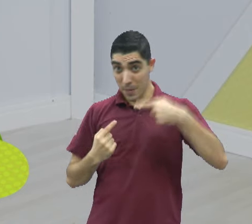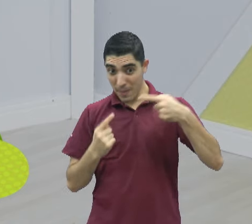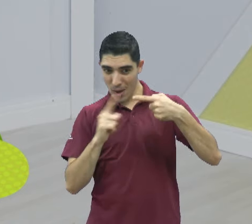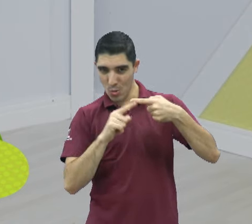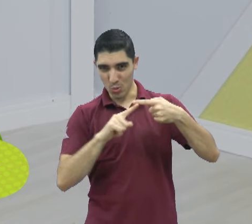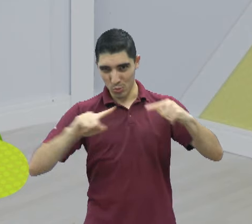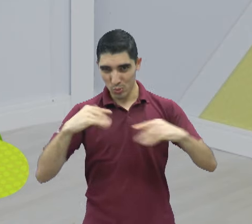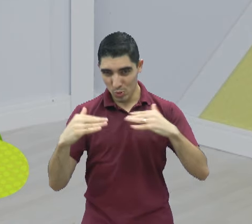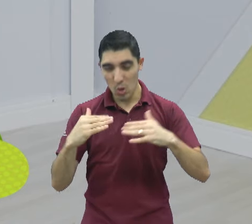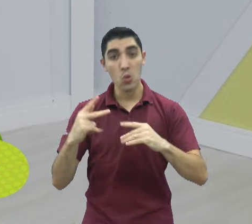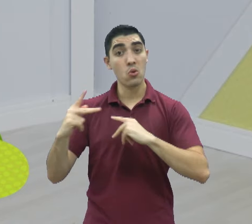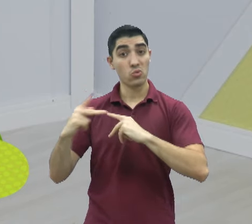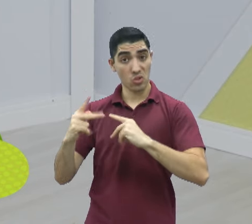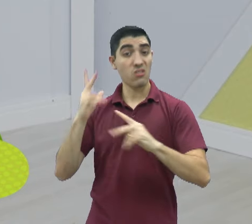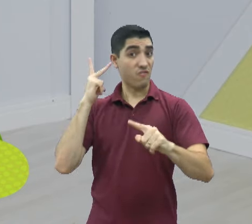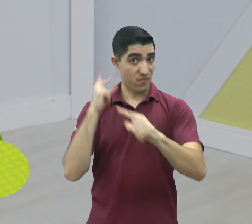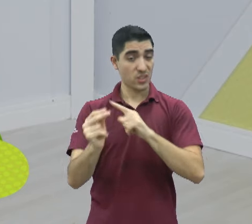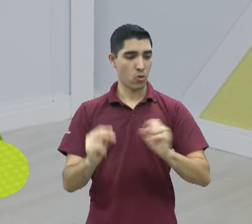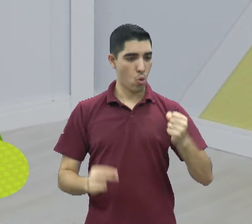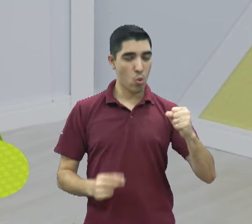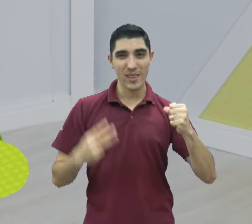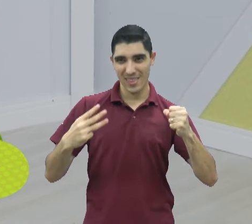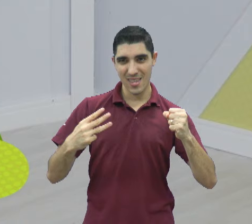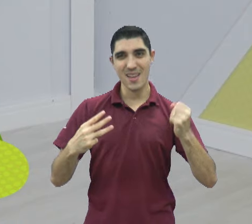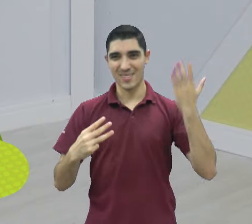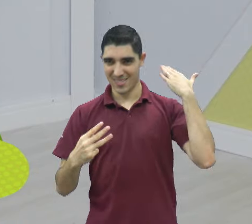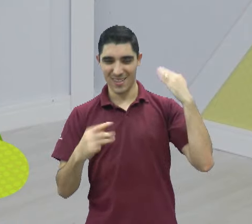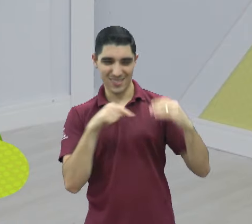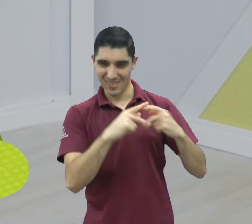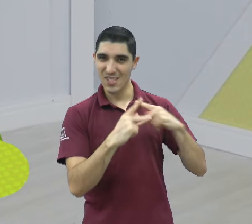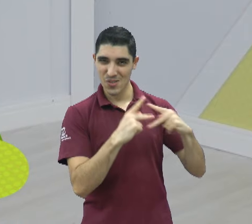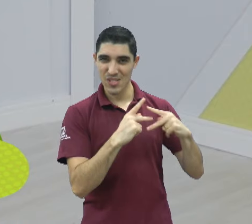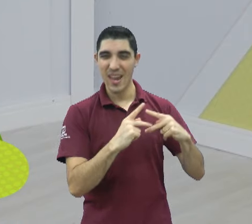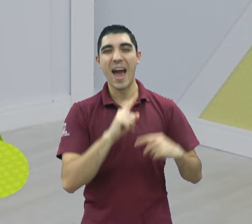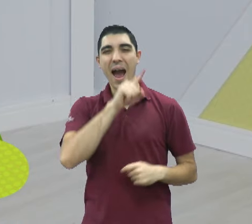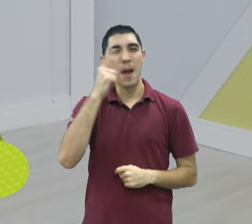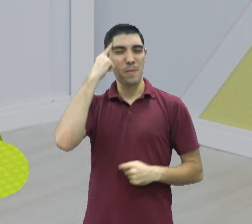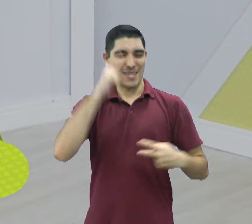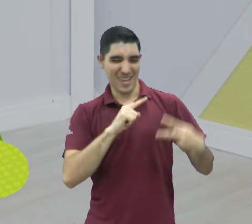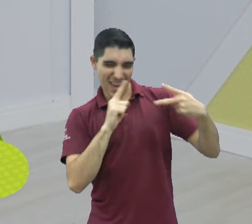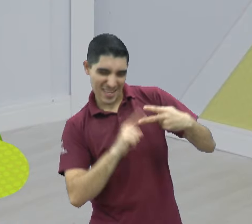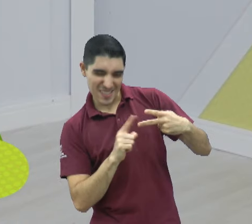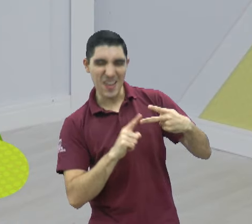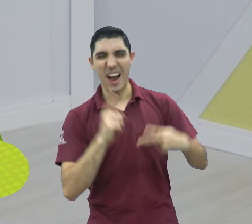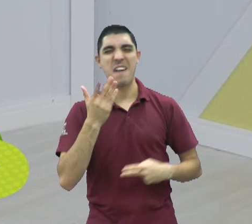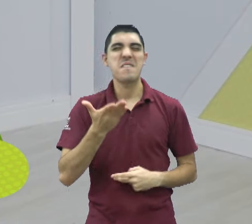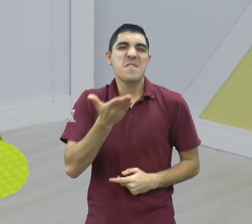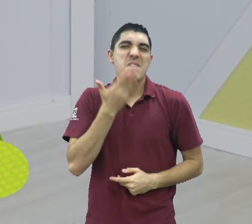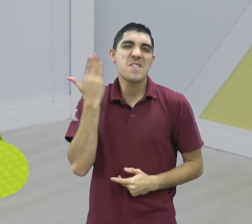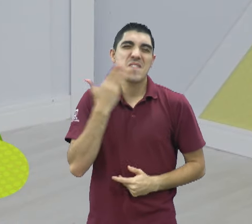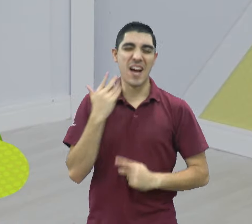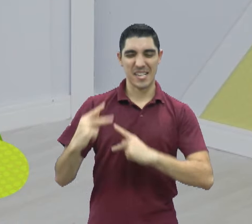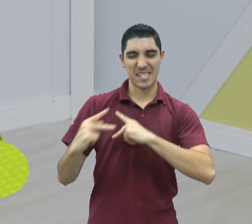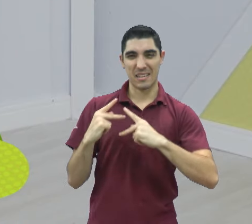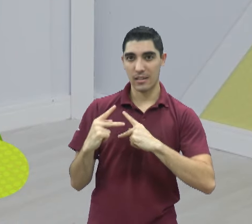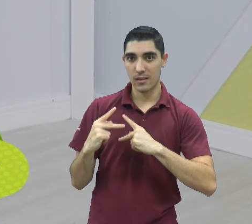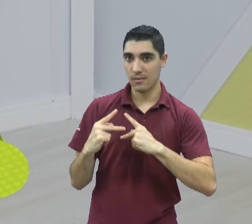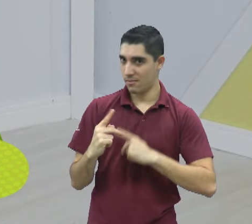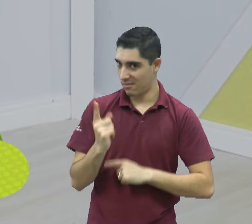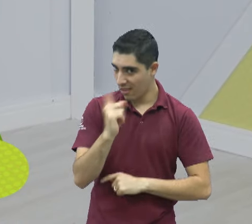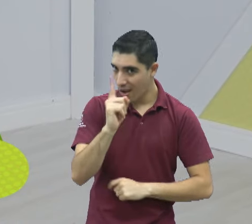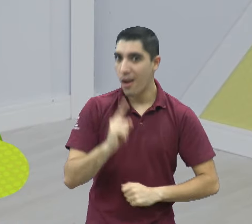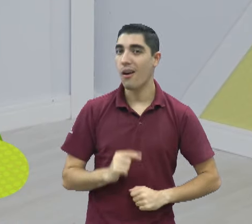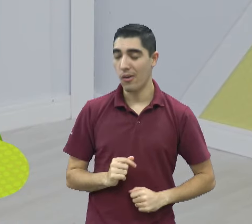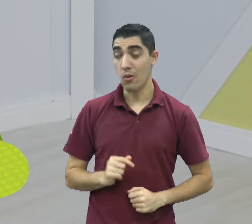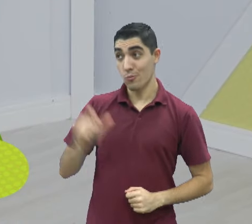por 8-3. Mas quem achou que a partida de volta seria fácil, se enganou redondamente. O Brunão esteve